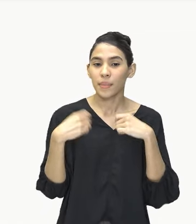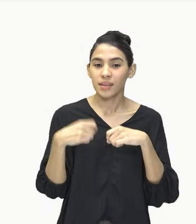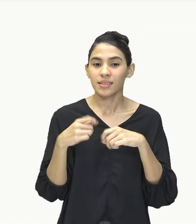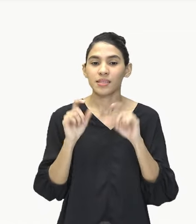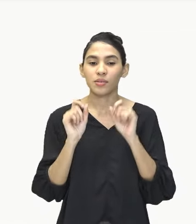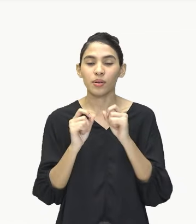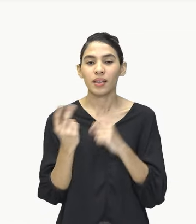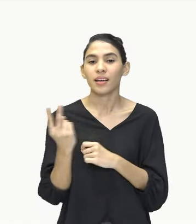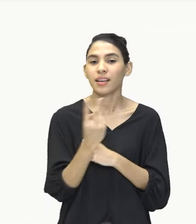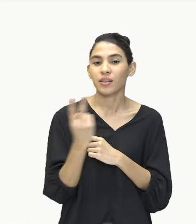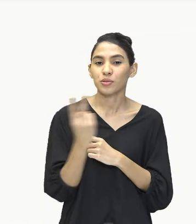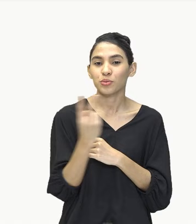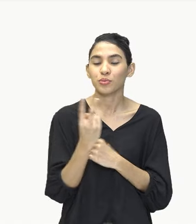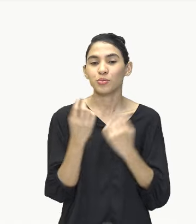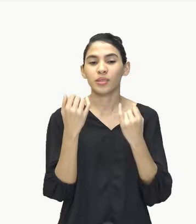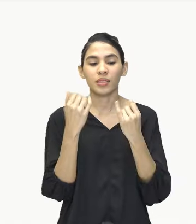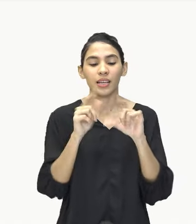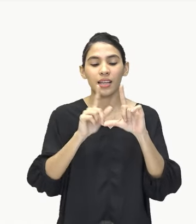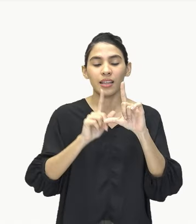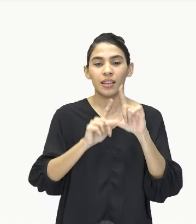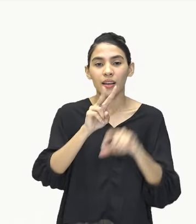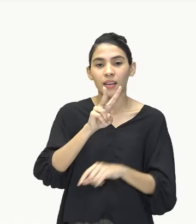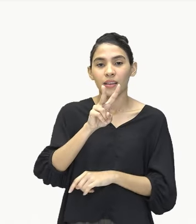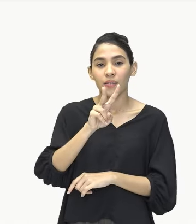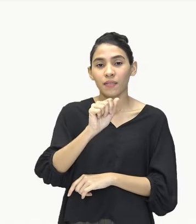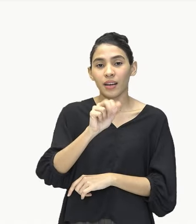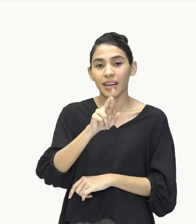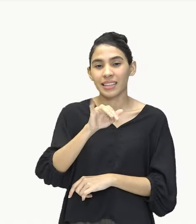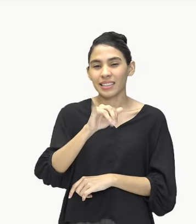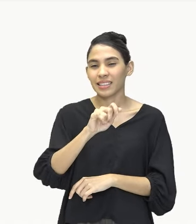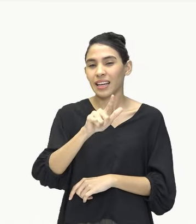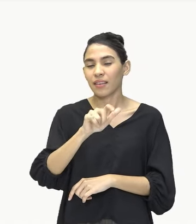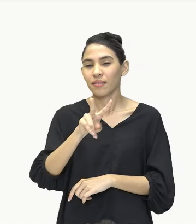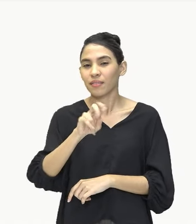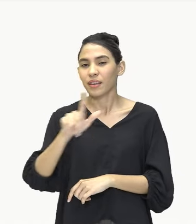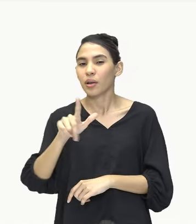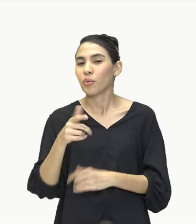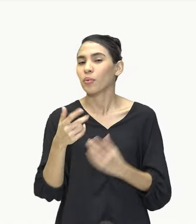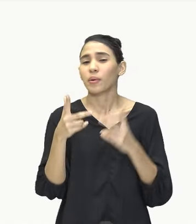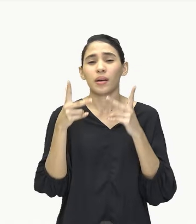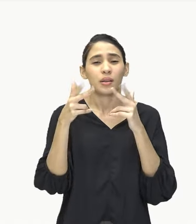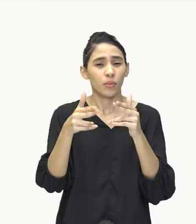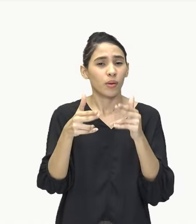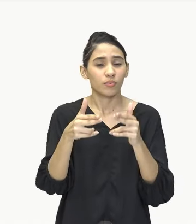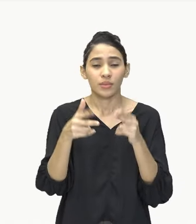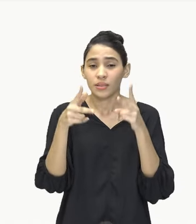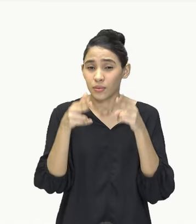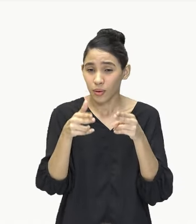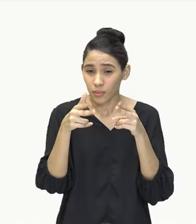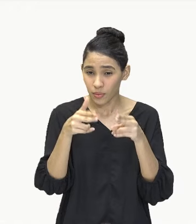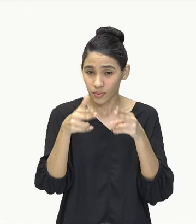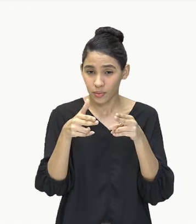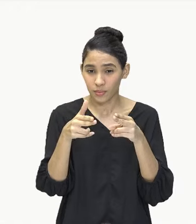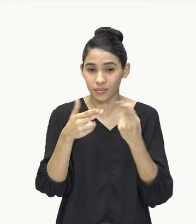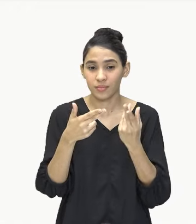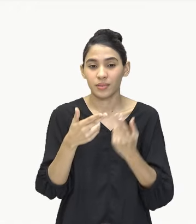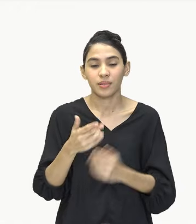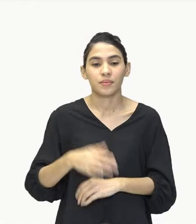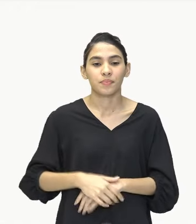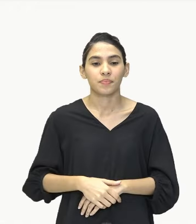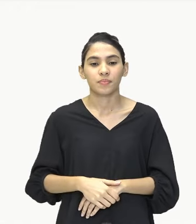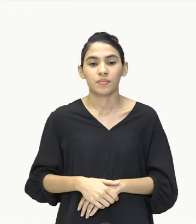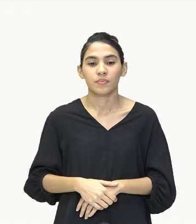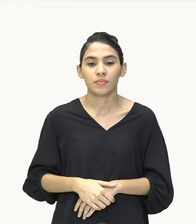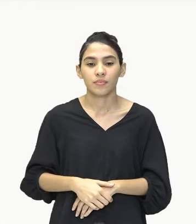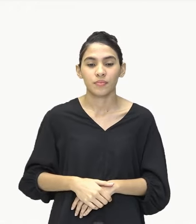aí da variável, a parte literal, igualzinha, igualzinha. Quando eu falo igualzinha, igualzinha, considere inclusive aí